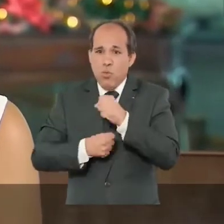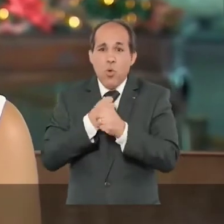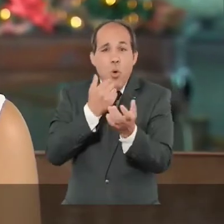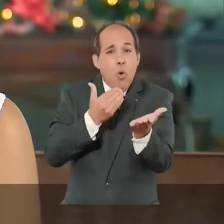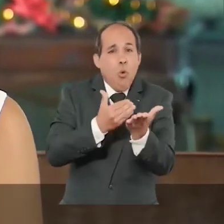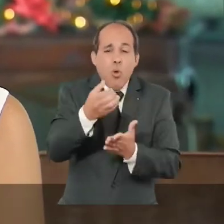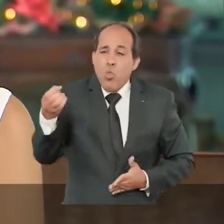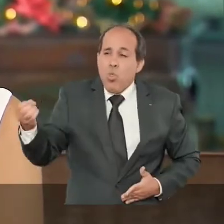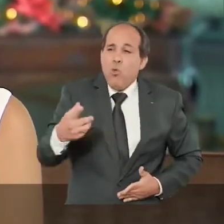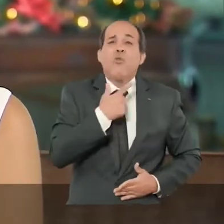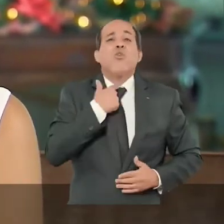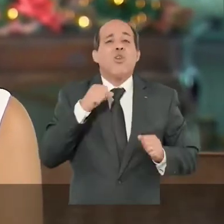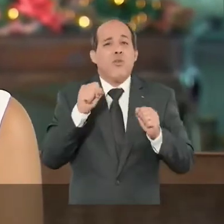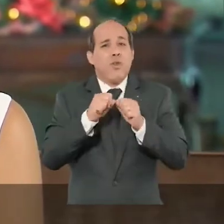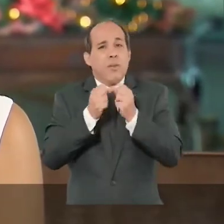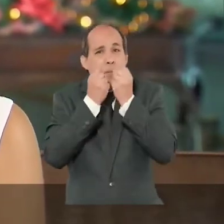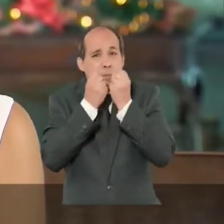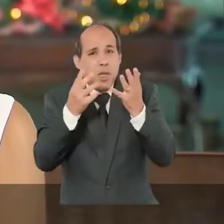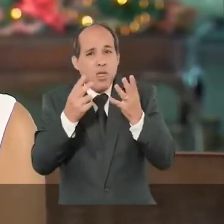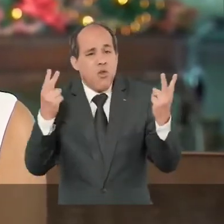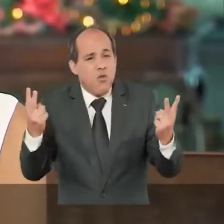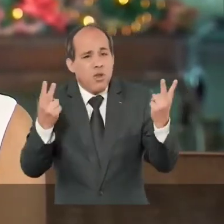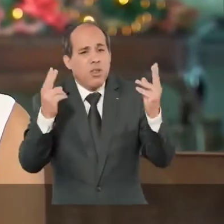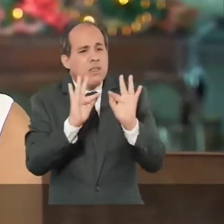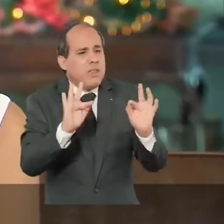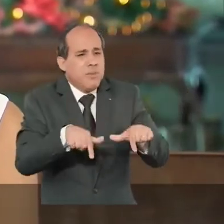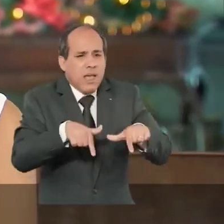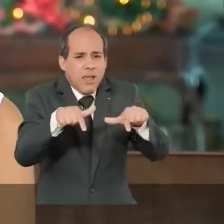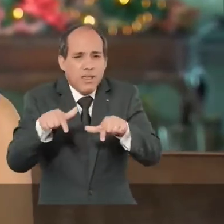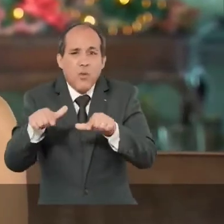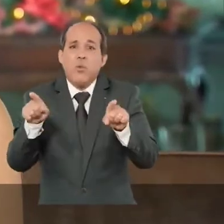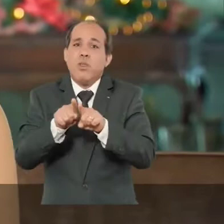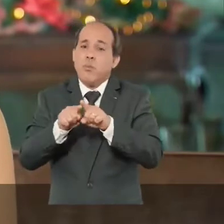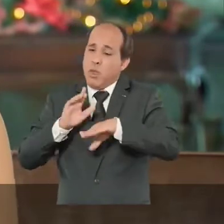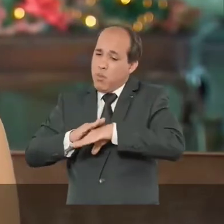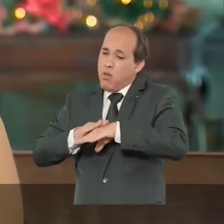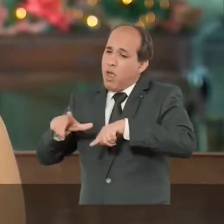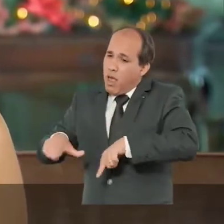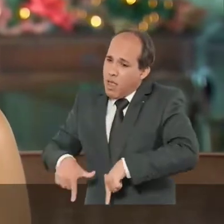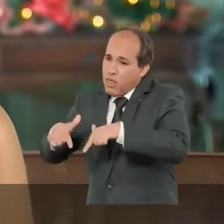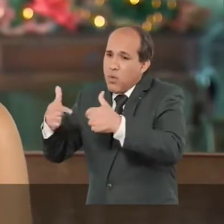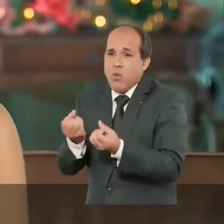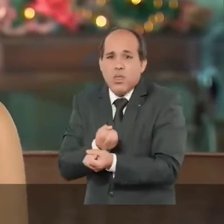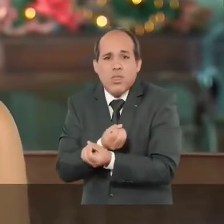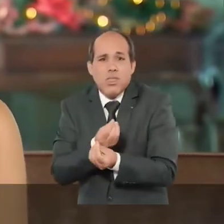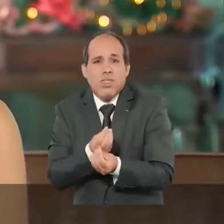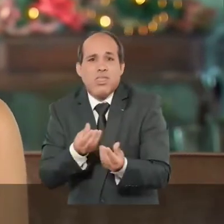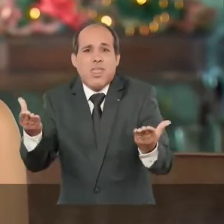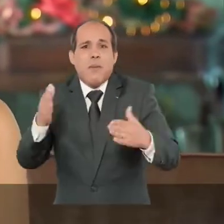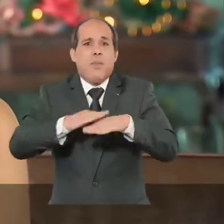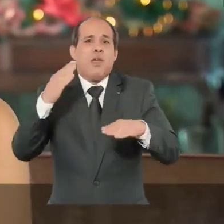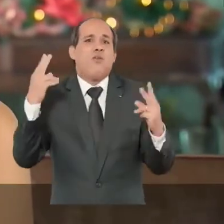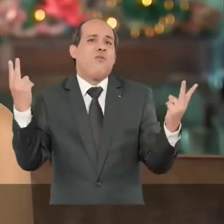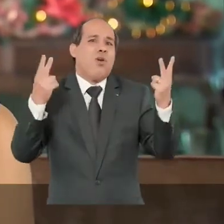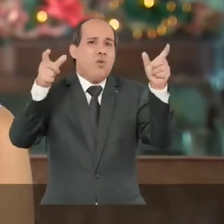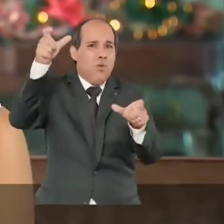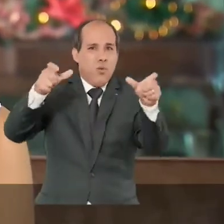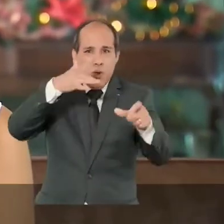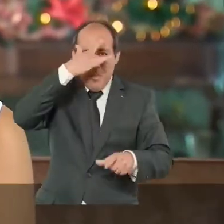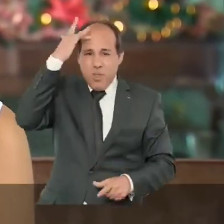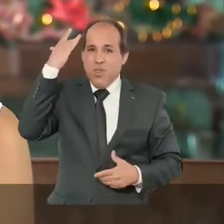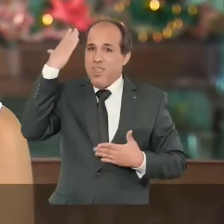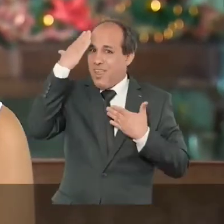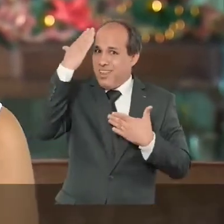renasce com desejo de fazer o bem de valorizar pequenos gestos de agir e dar mais valor ao próximo